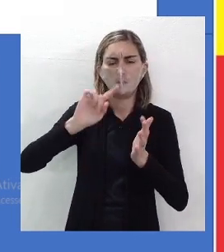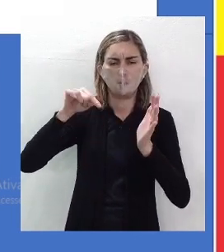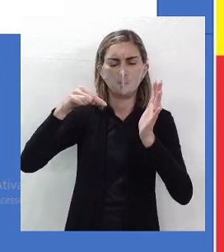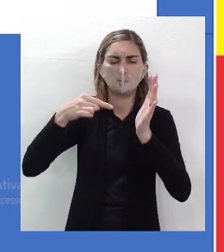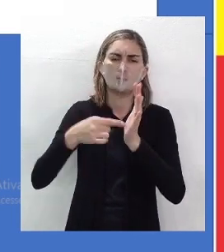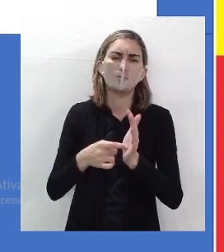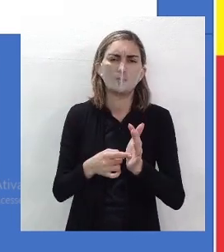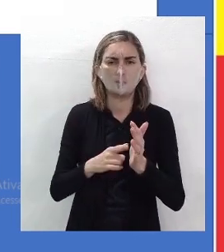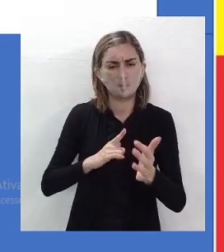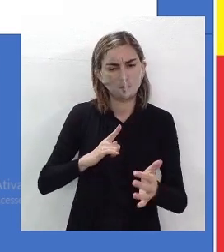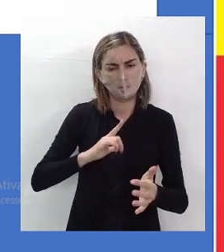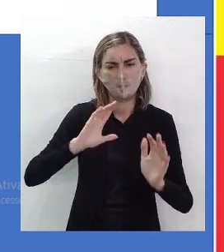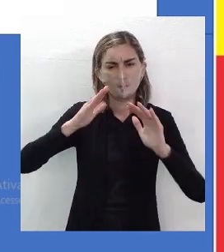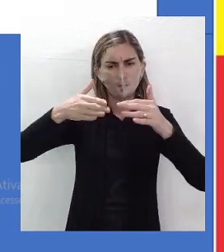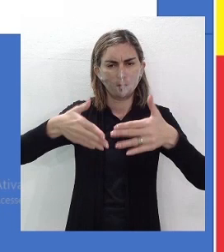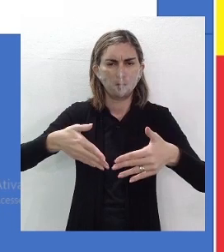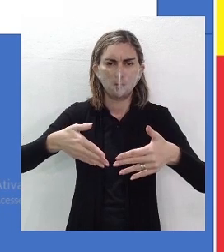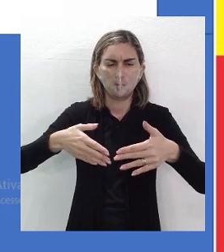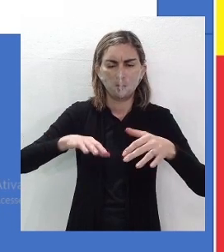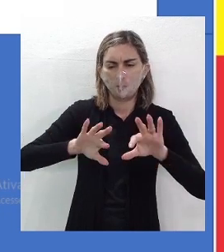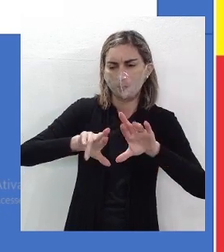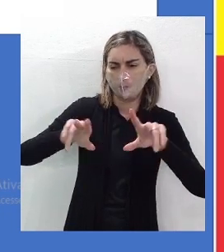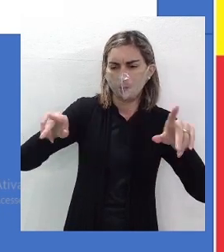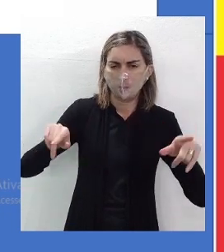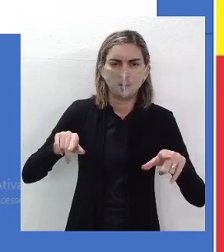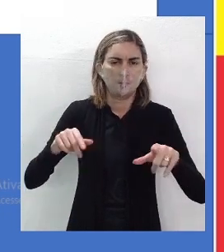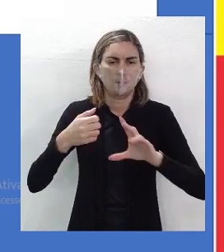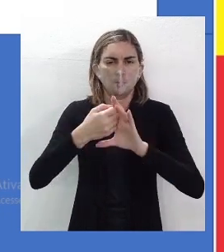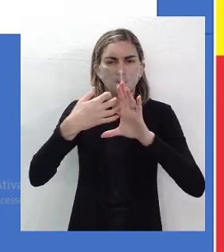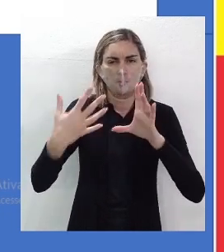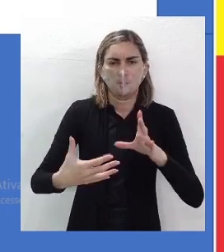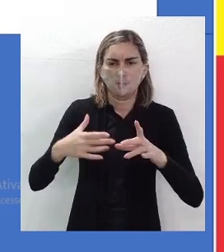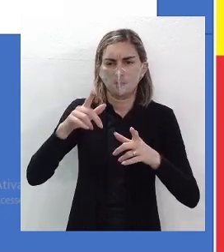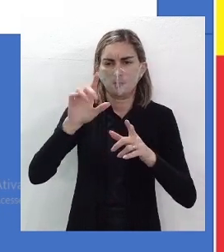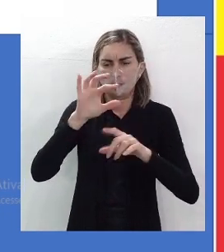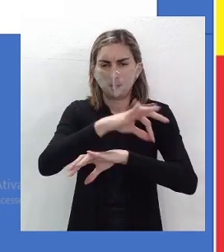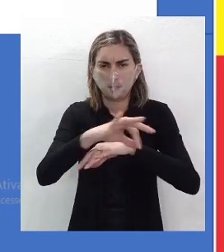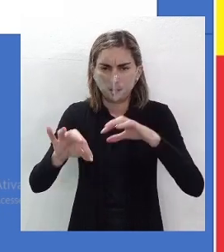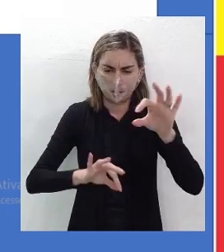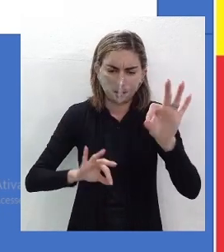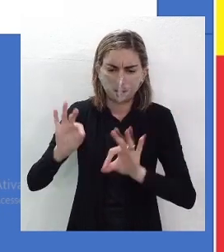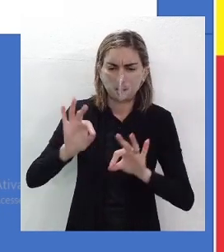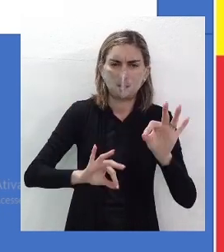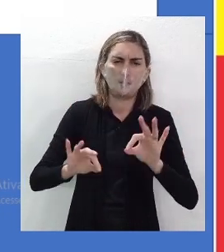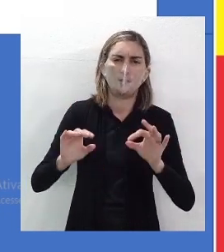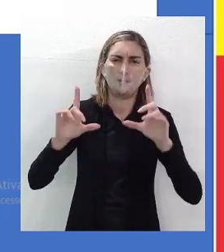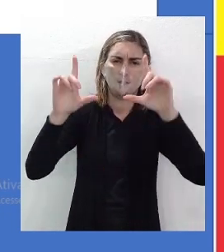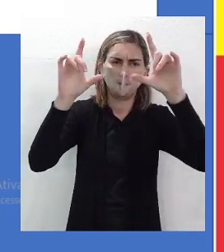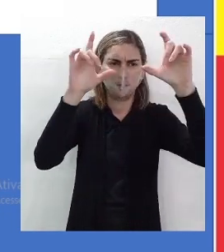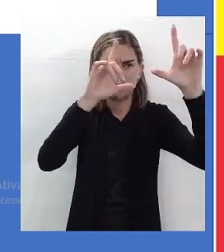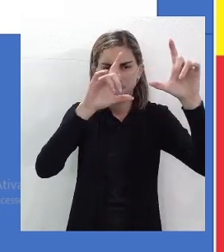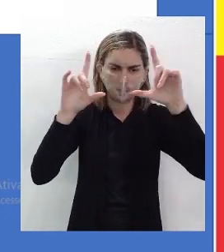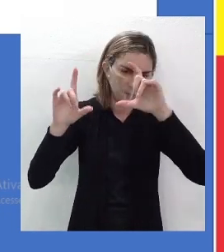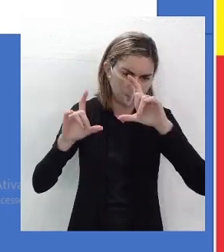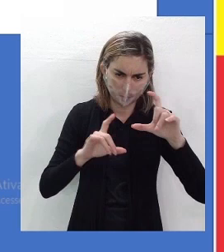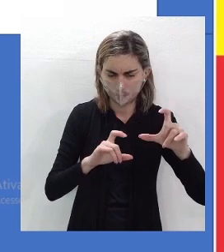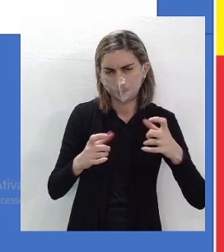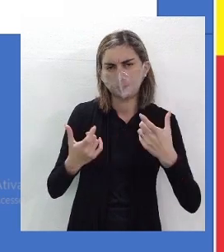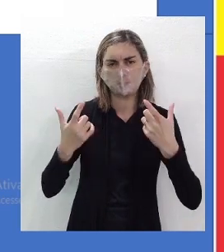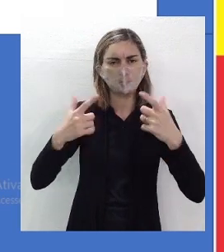poema-objeto, esteve voltada para a exploração dos aspectos gráficos, ou seja, imagens,